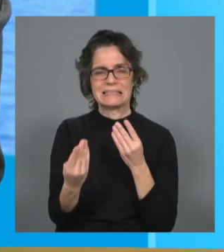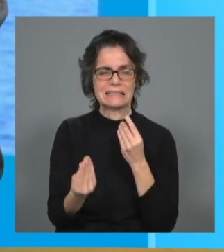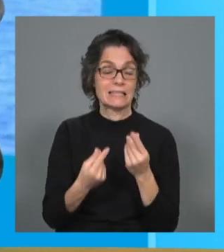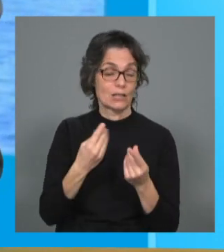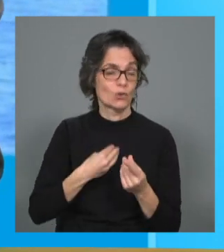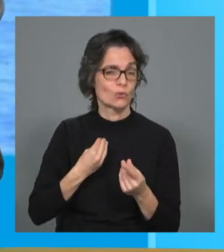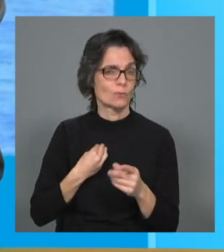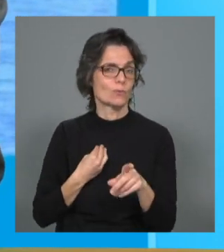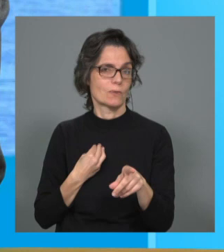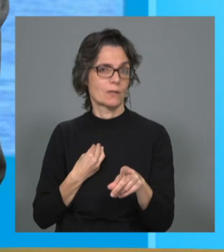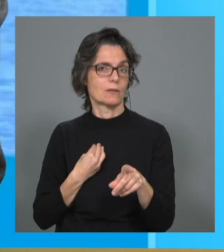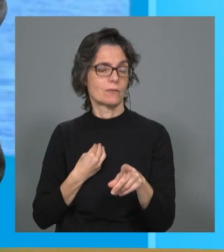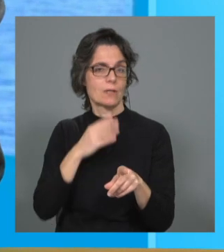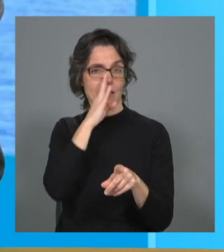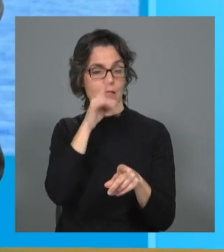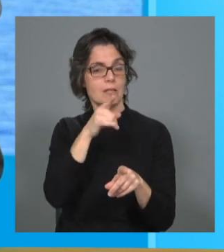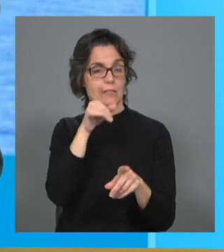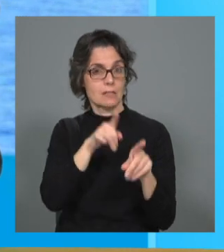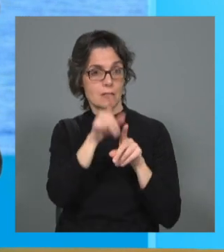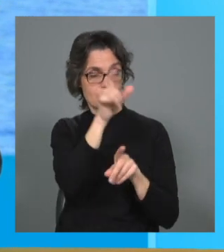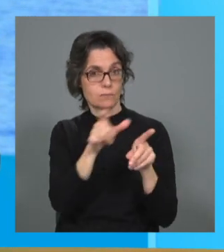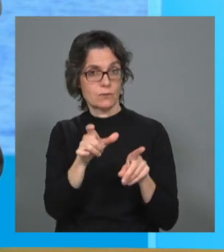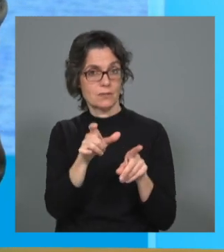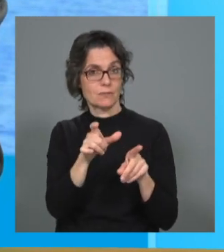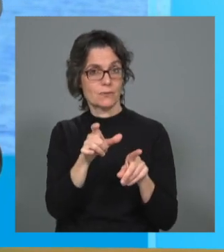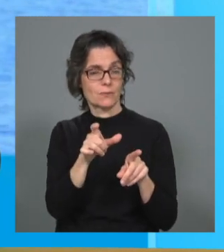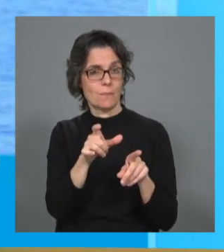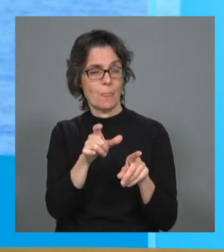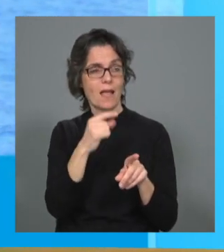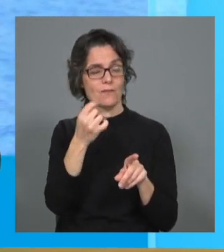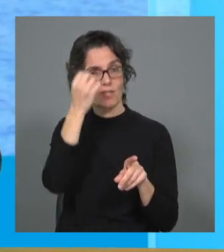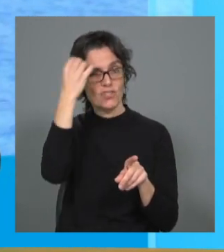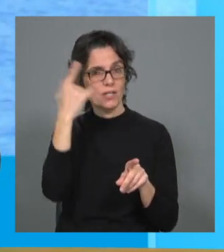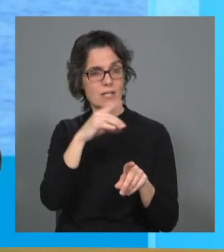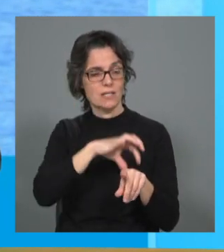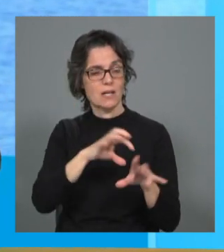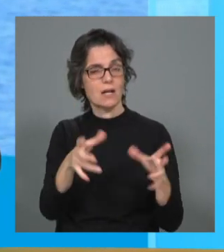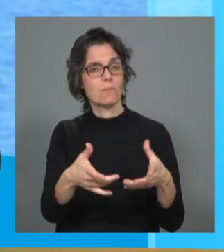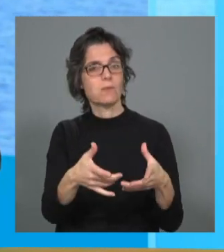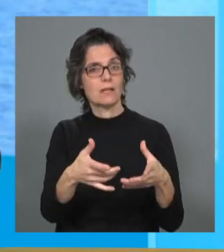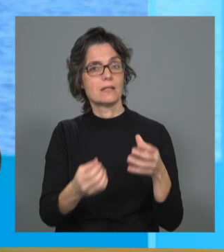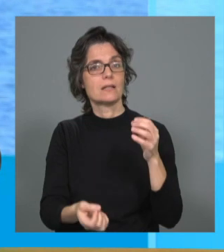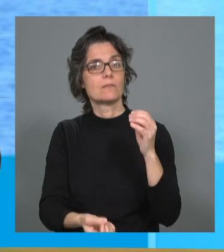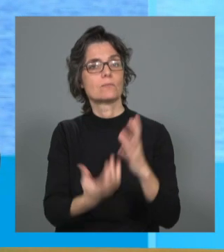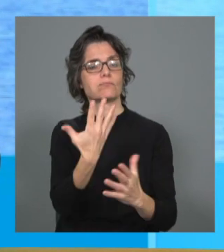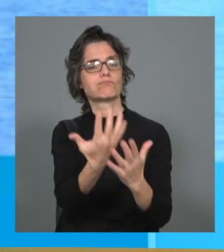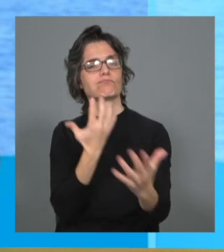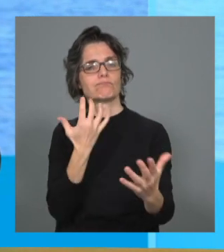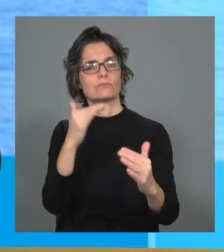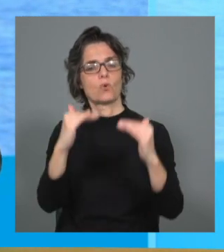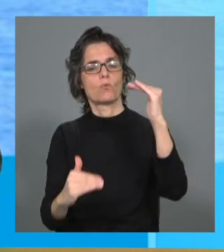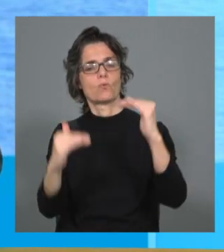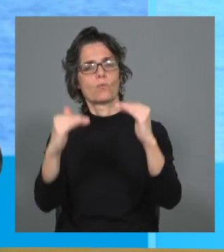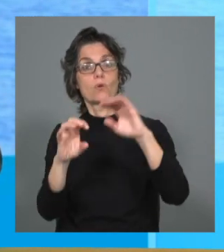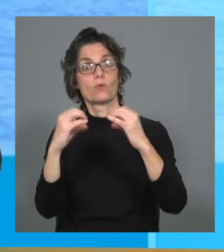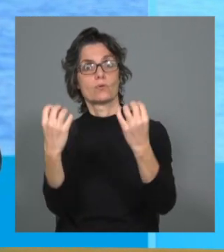ânsia dos políticos fazerem obra, esqueçam que a pandemia criou problemas sociais novos, criou uma multidão